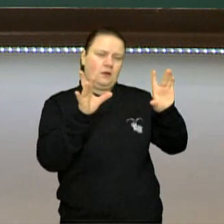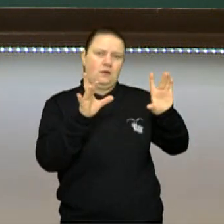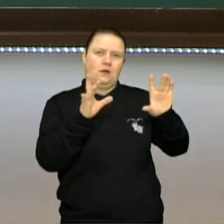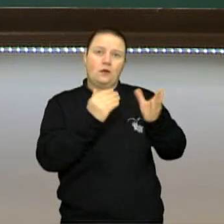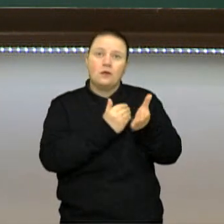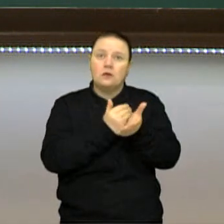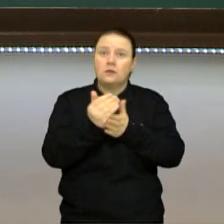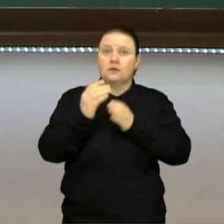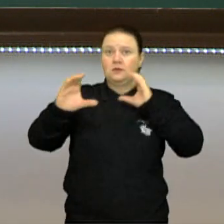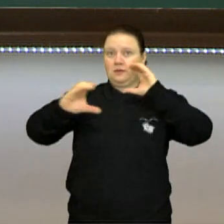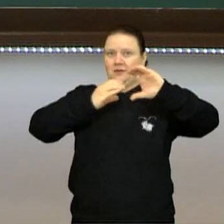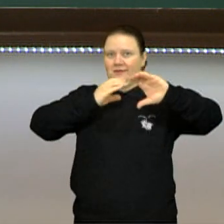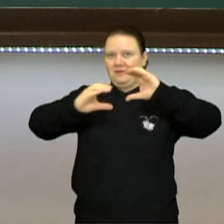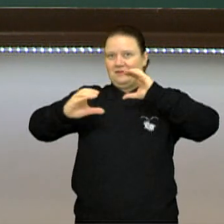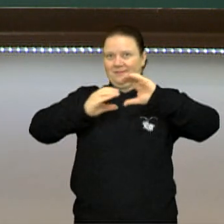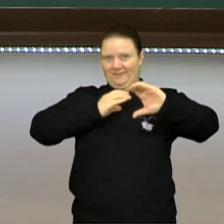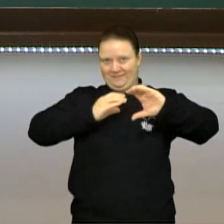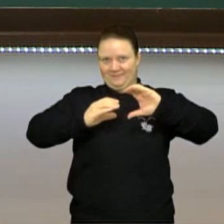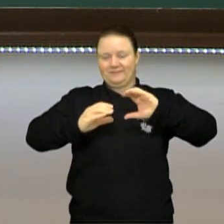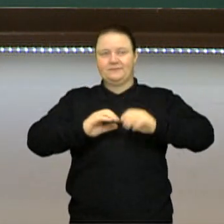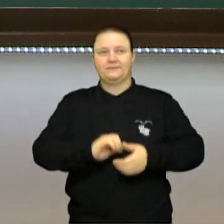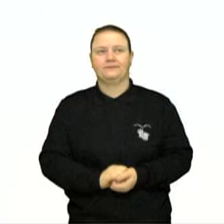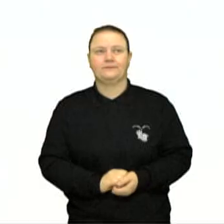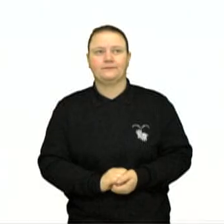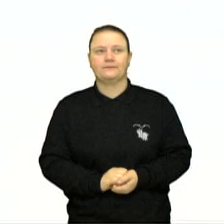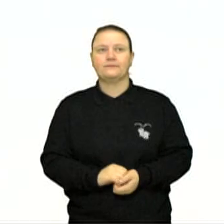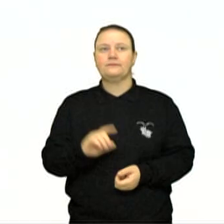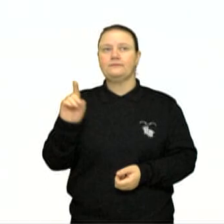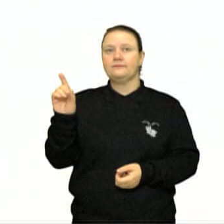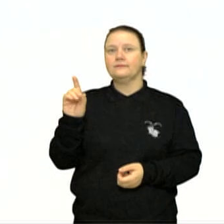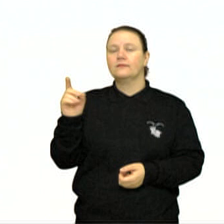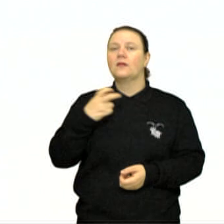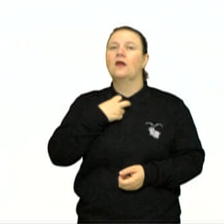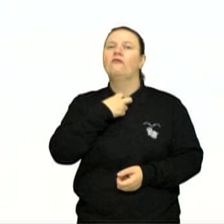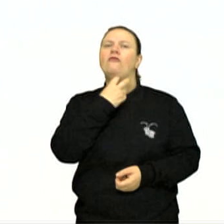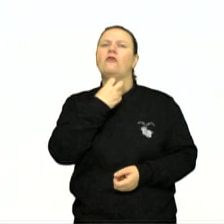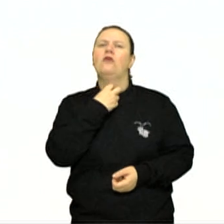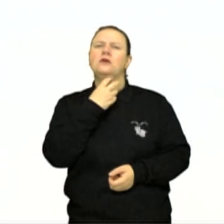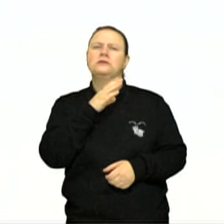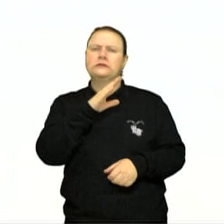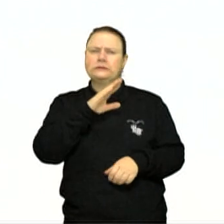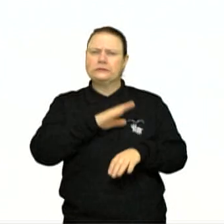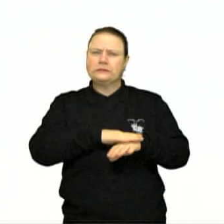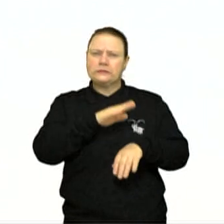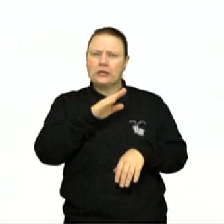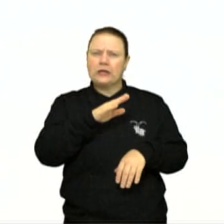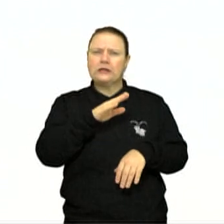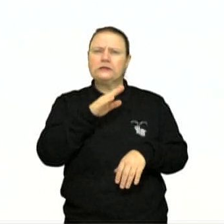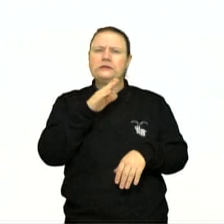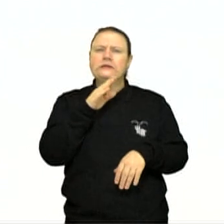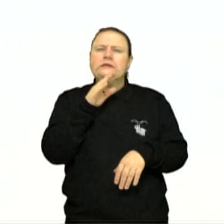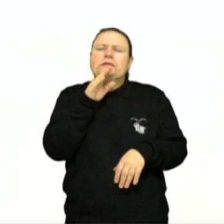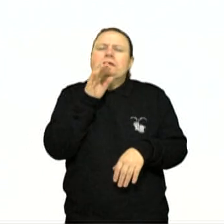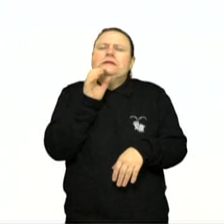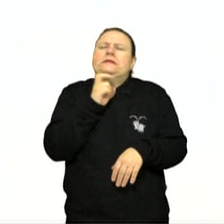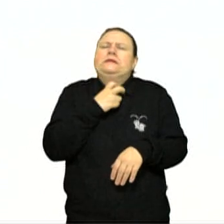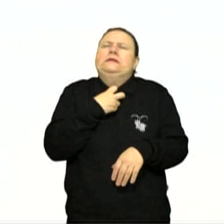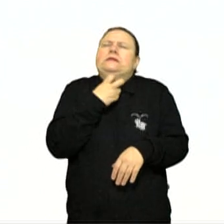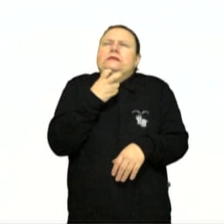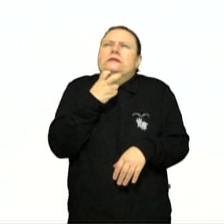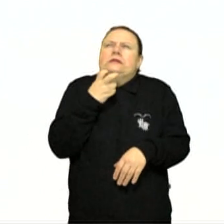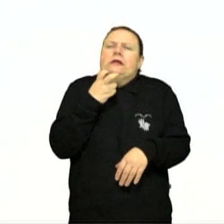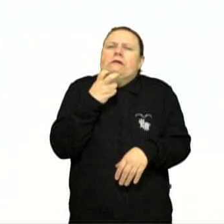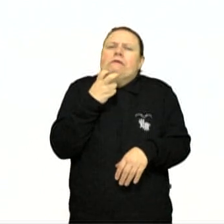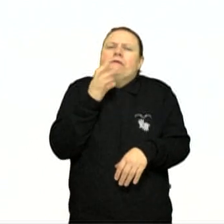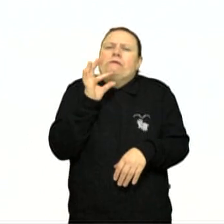forma religiosa, né? Então, ó, na linha superior está a voz mais aguda, né? Mais fininha, né?